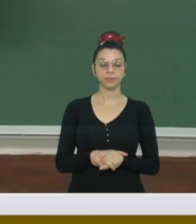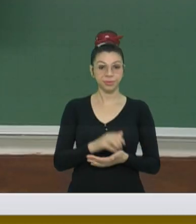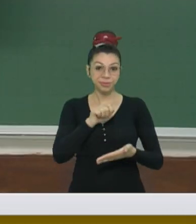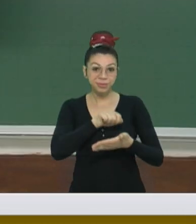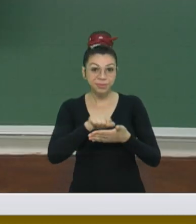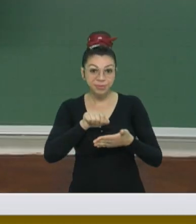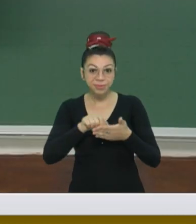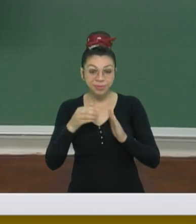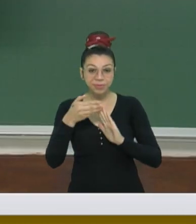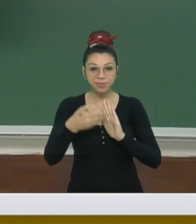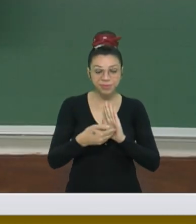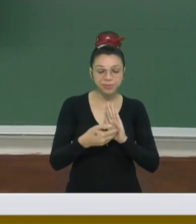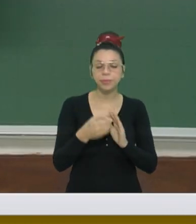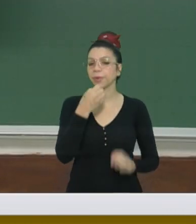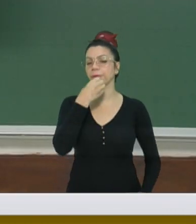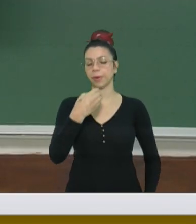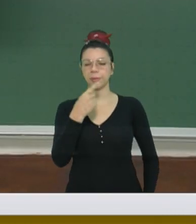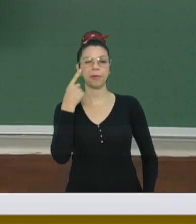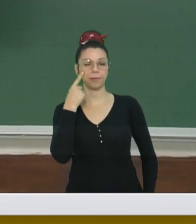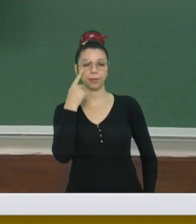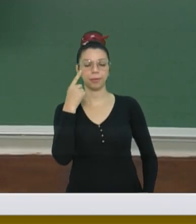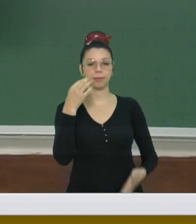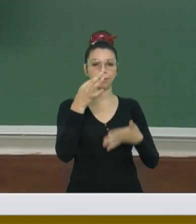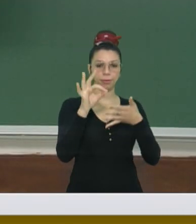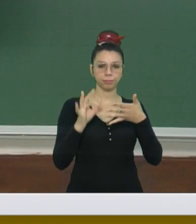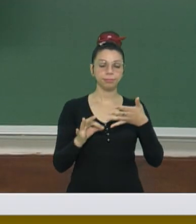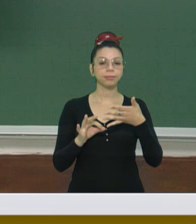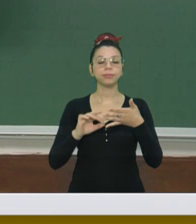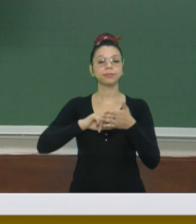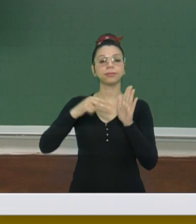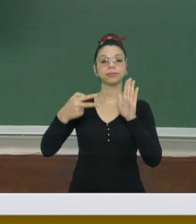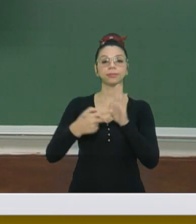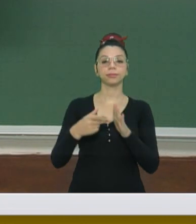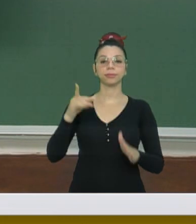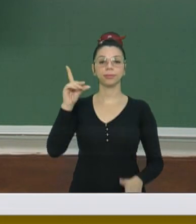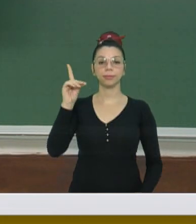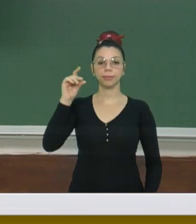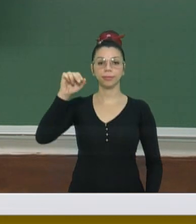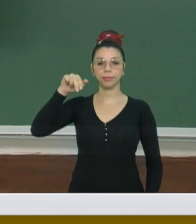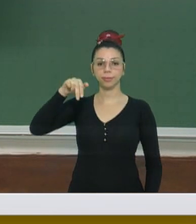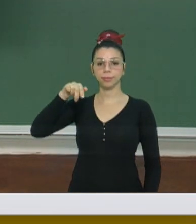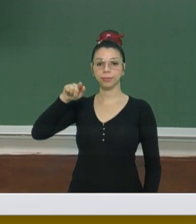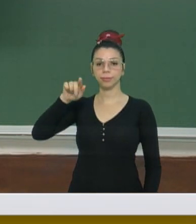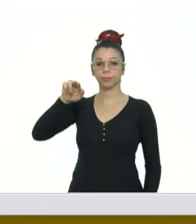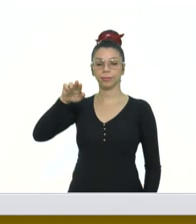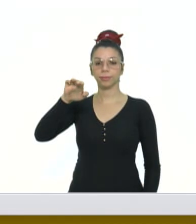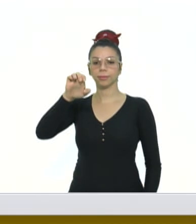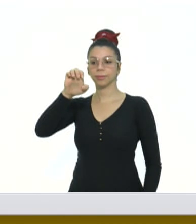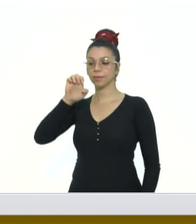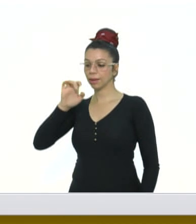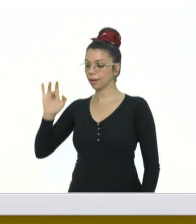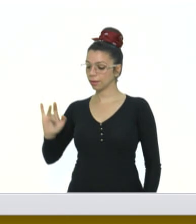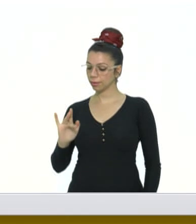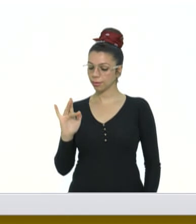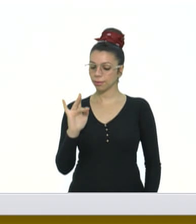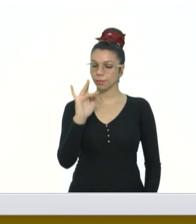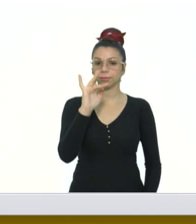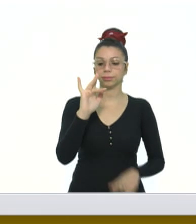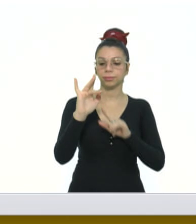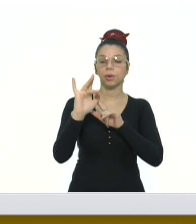Escreveu tudo? Que bom. Vamos conferir então? O que é dengue? Dengue trata-se de uma